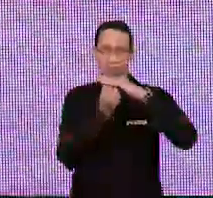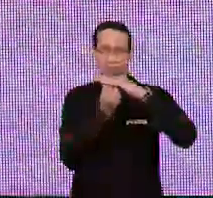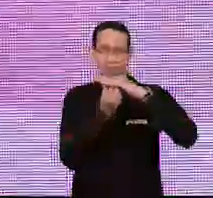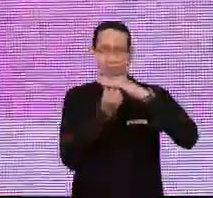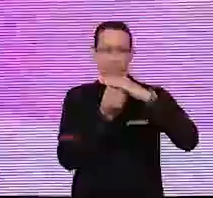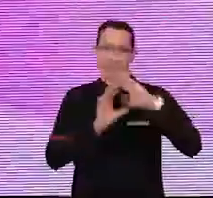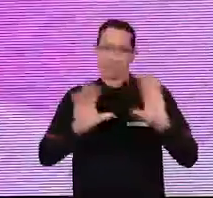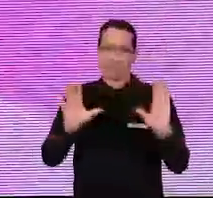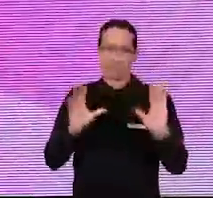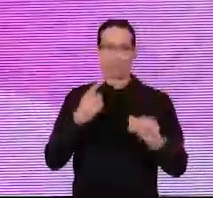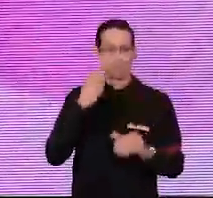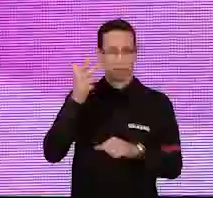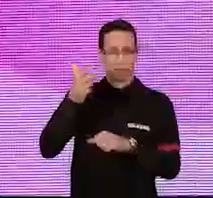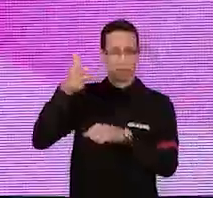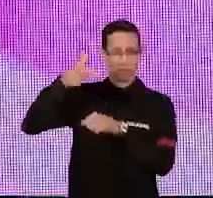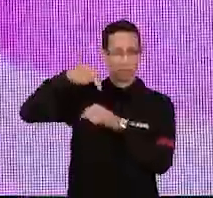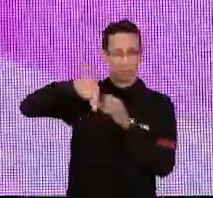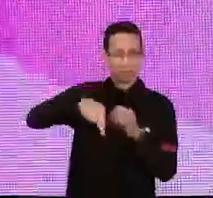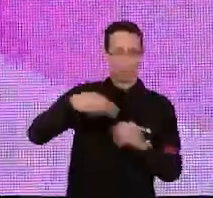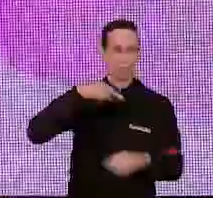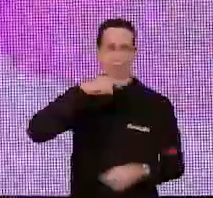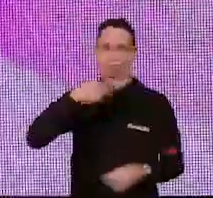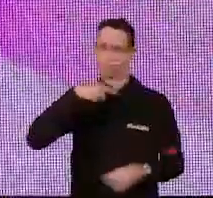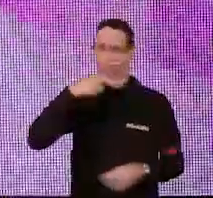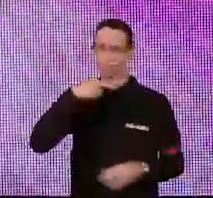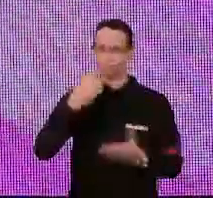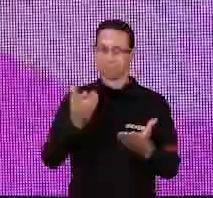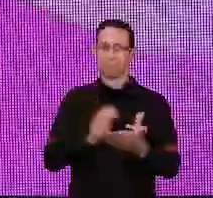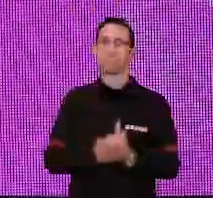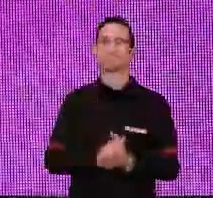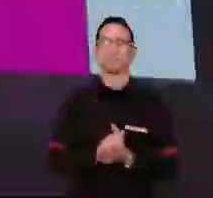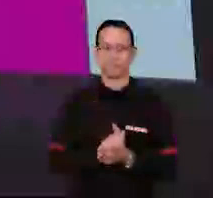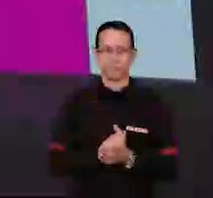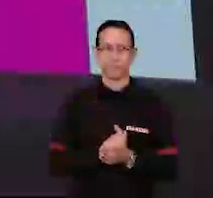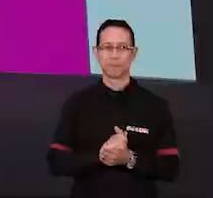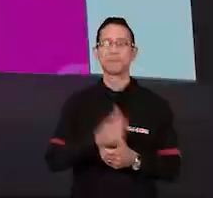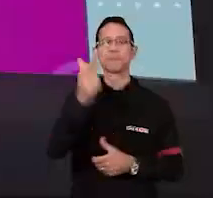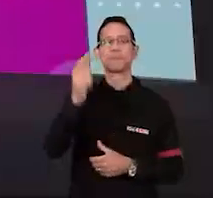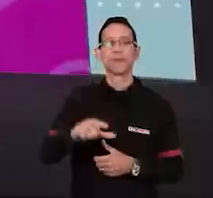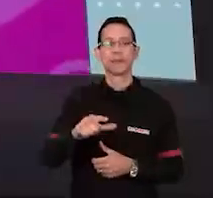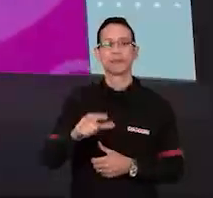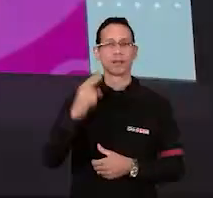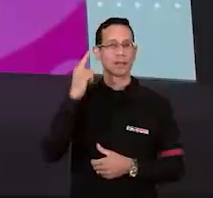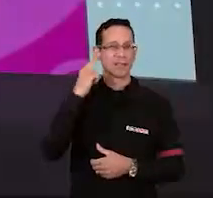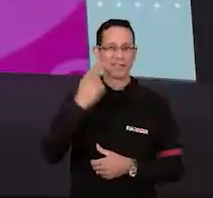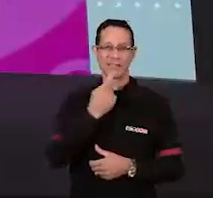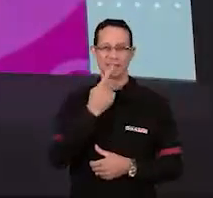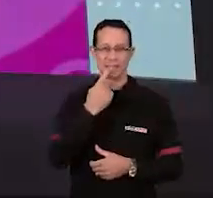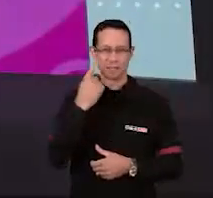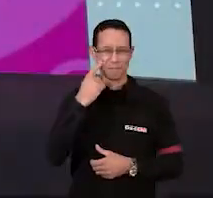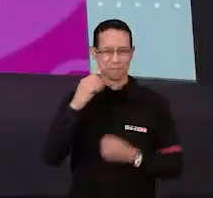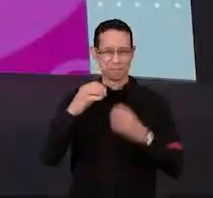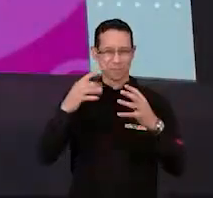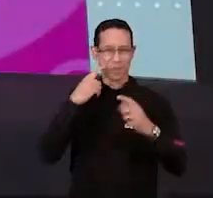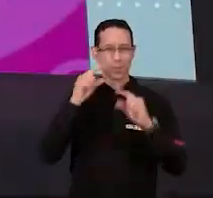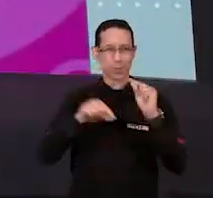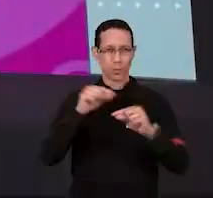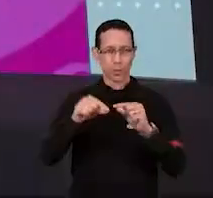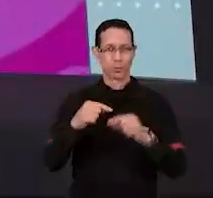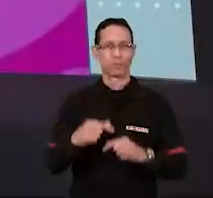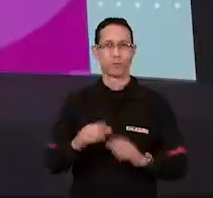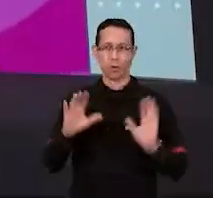esse exame, você vai ficar enxugando gelo. E outra coisa importante também sobre esse tipo de otite, que é o meu posicionamento